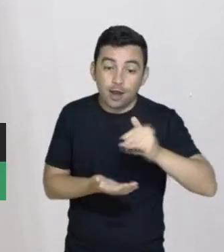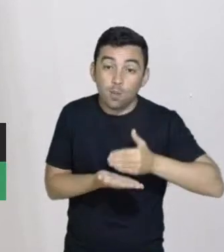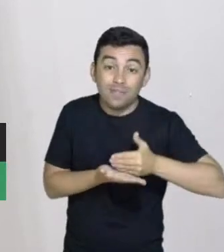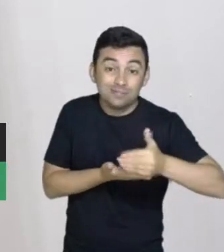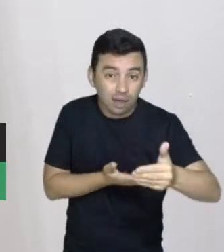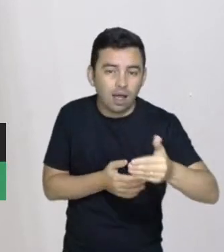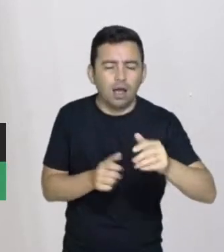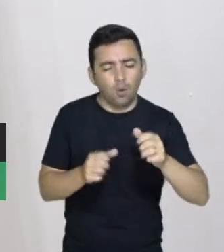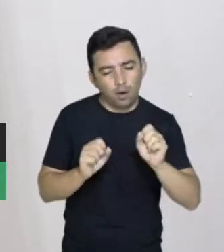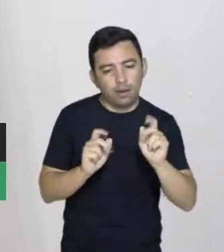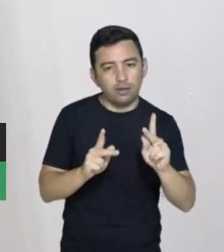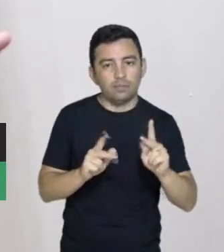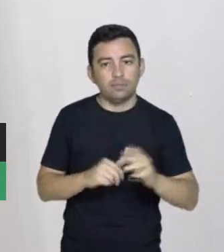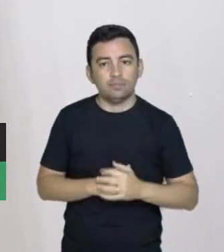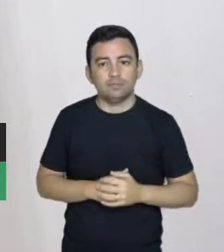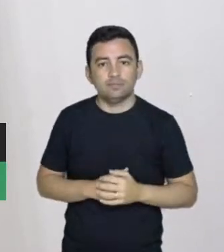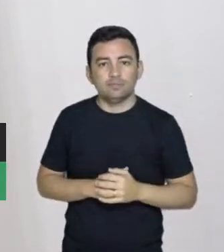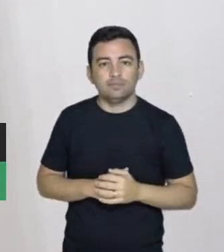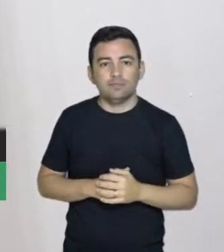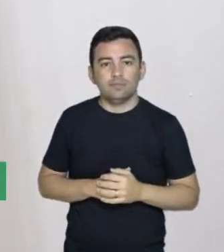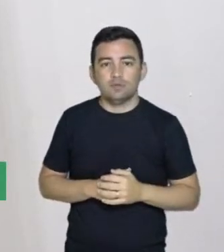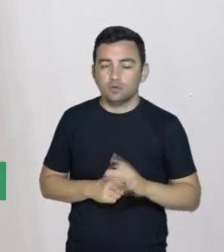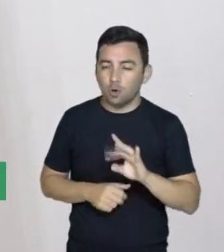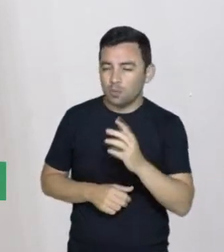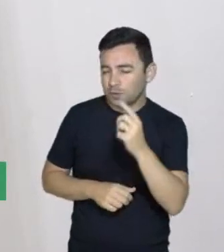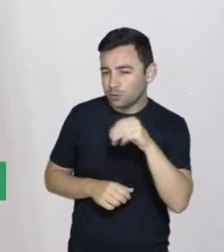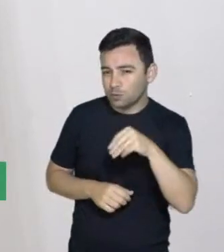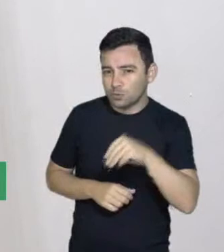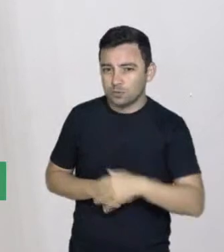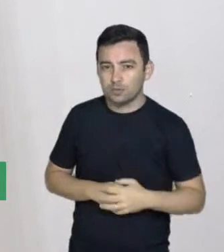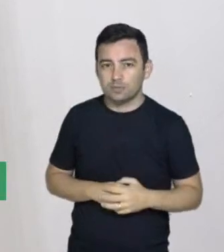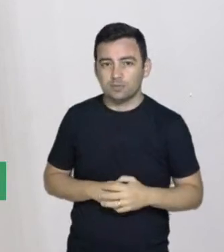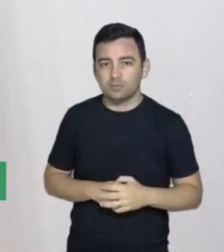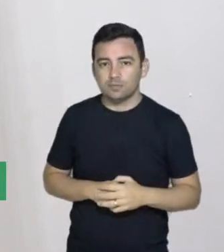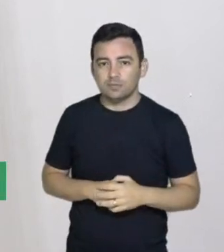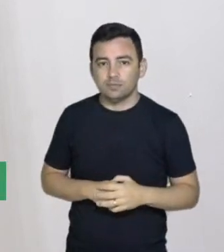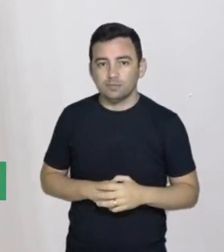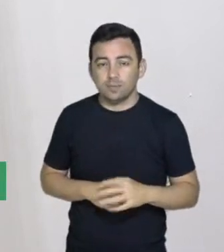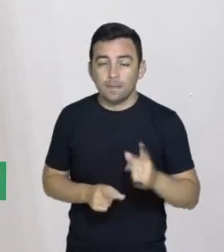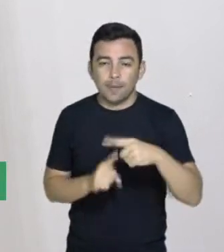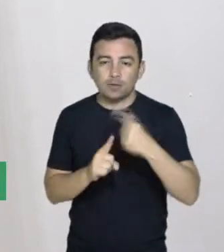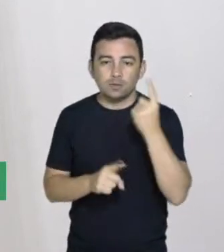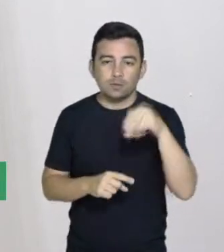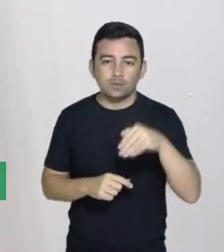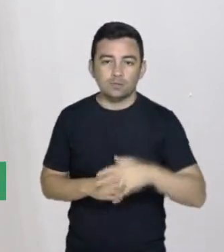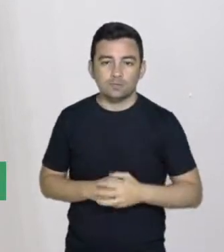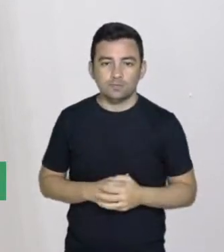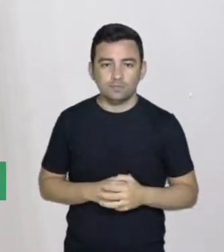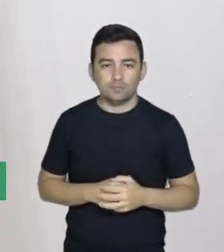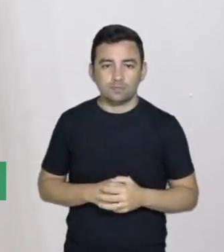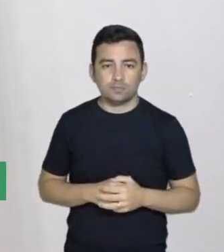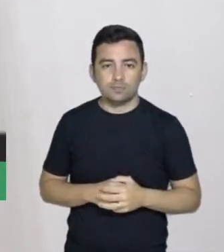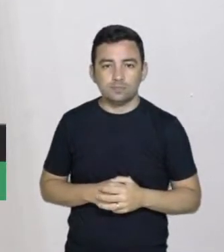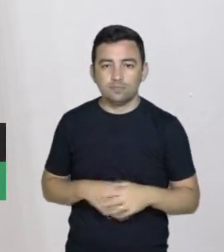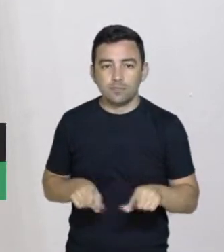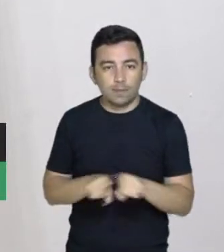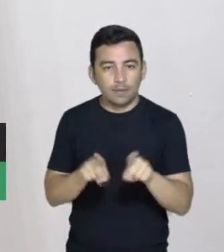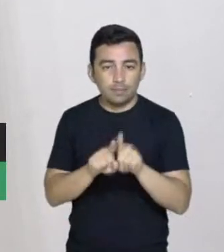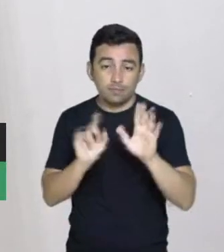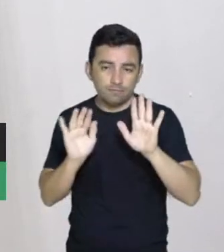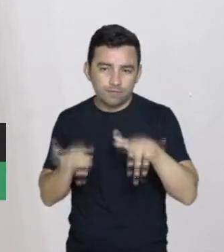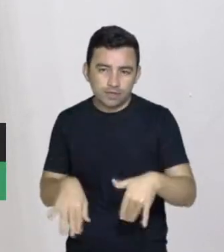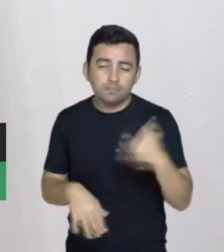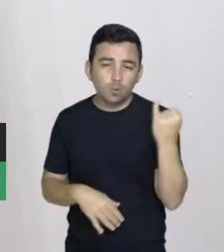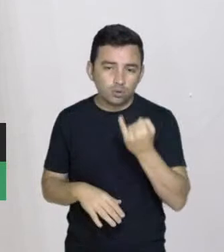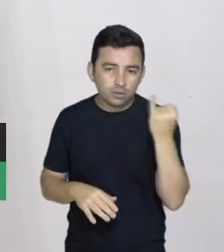com o jogo andando. E só um minuto para concluir, deputado presidente. Mais um minuto. E, por fim, é importante